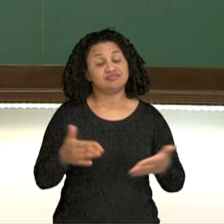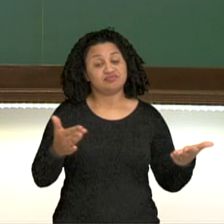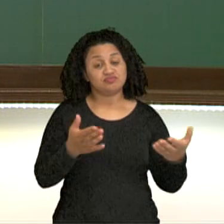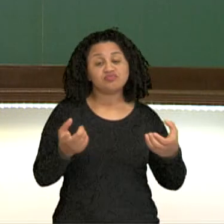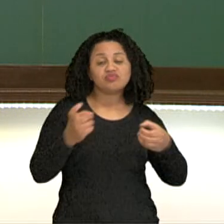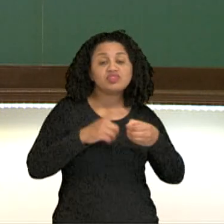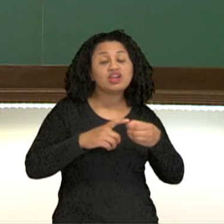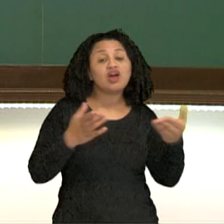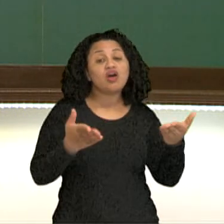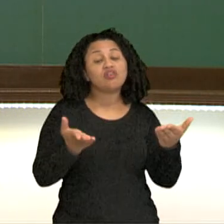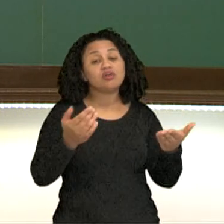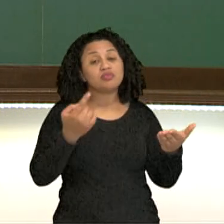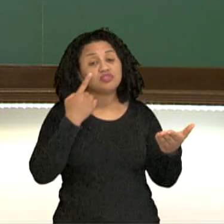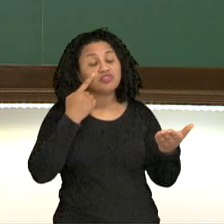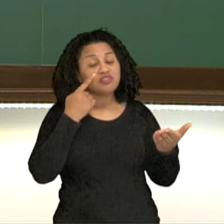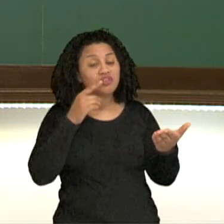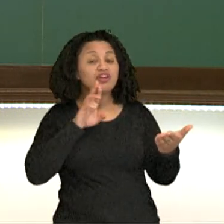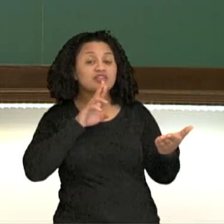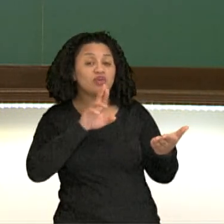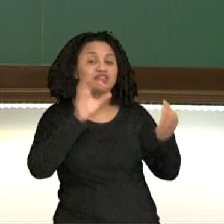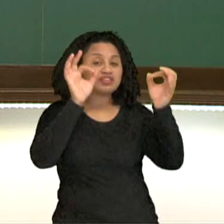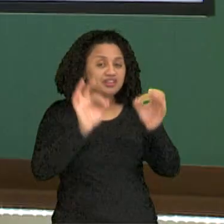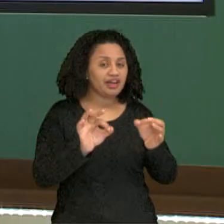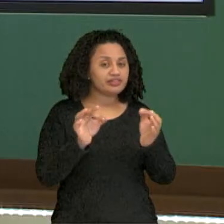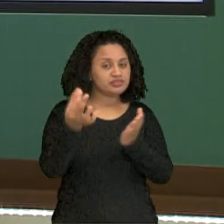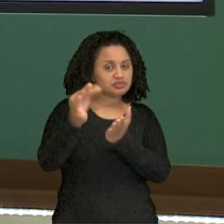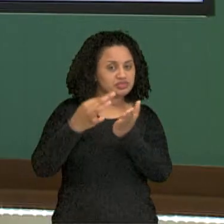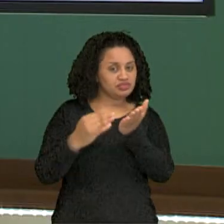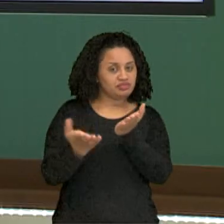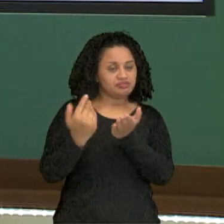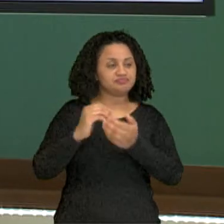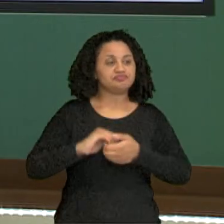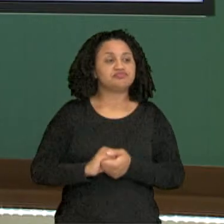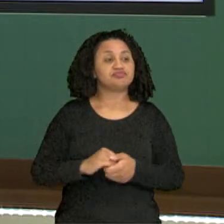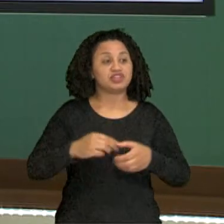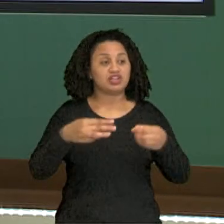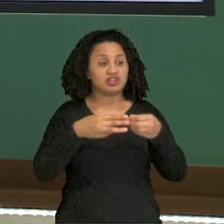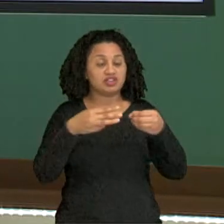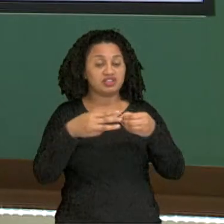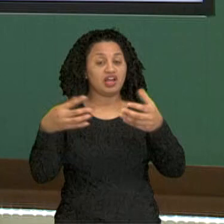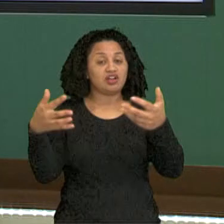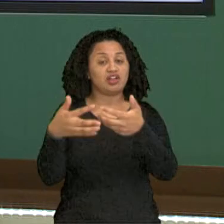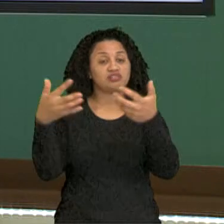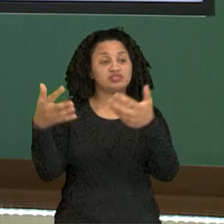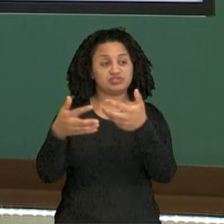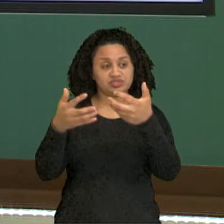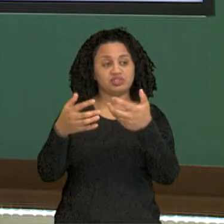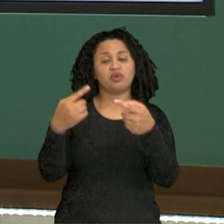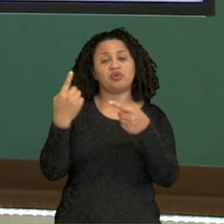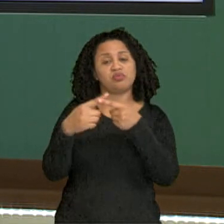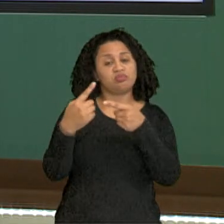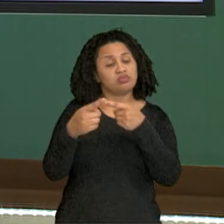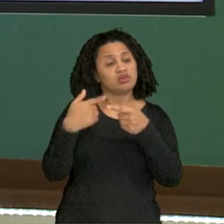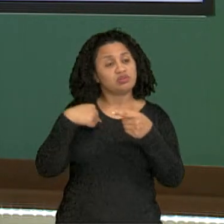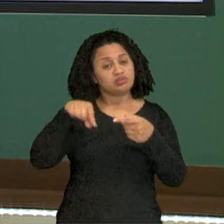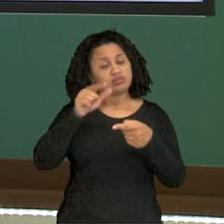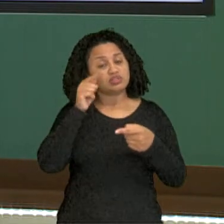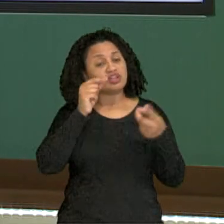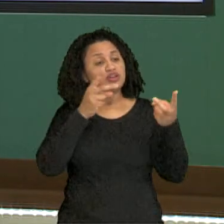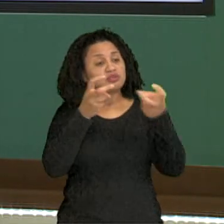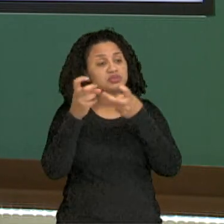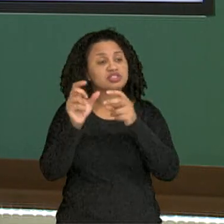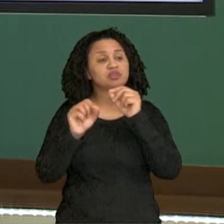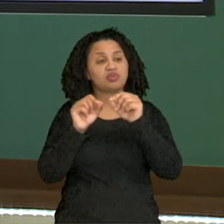Retornamos. Vamos ver a resposta correta dessa atividade? Então, essa célula é uma célula vegetal, porque vocês percebem